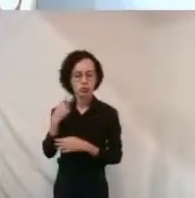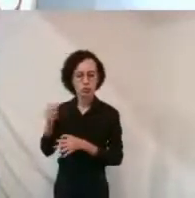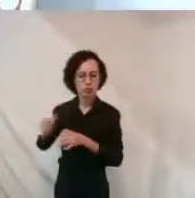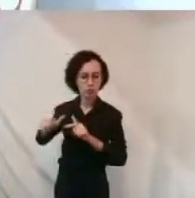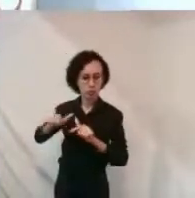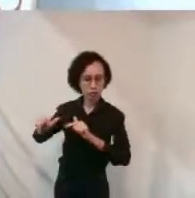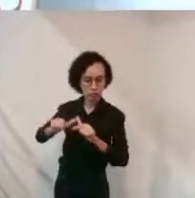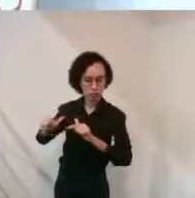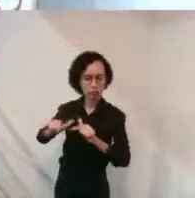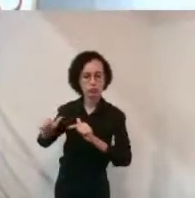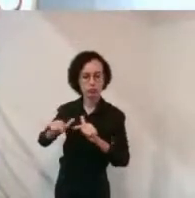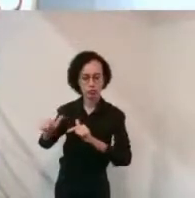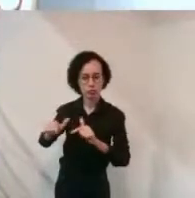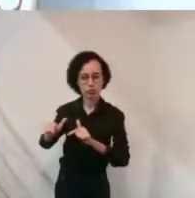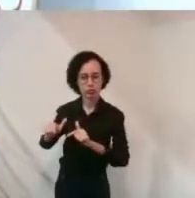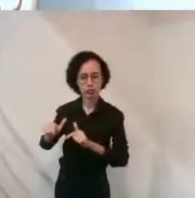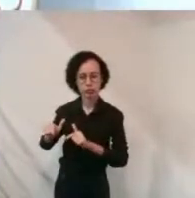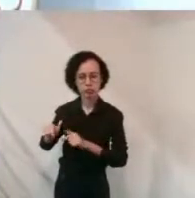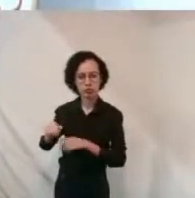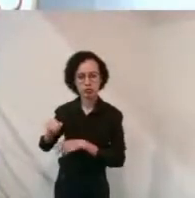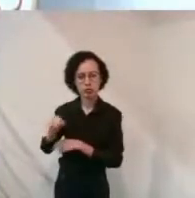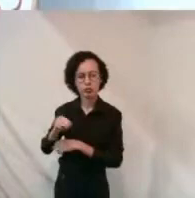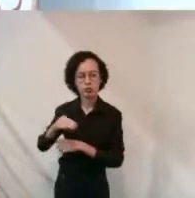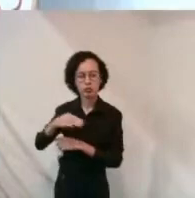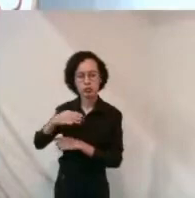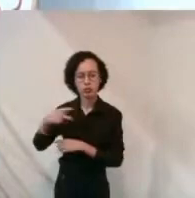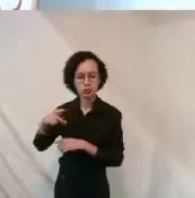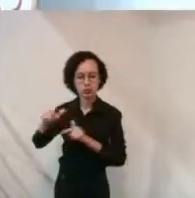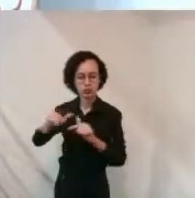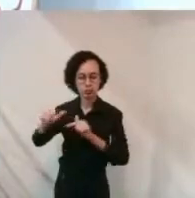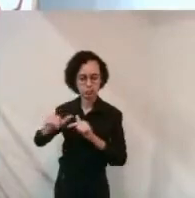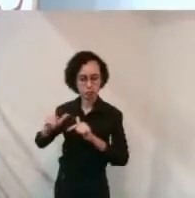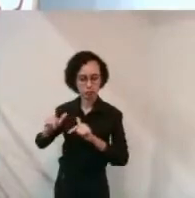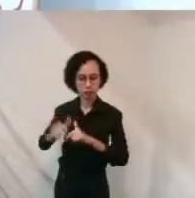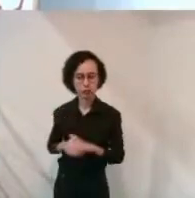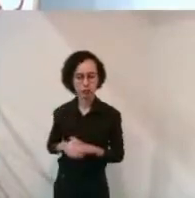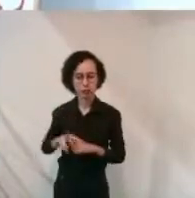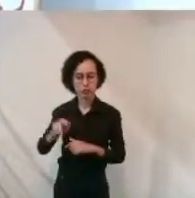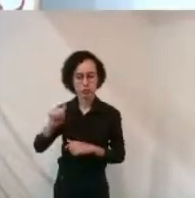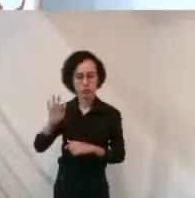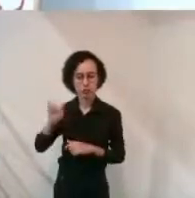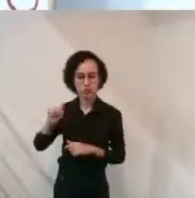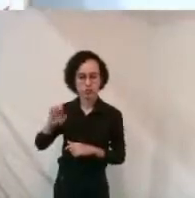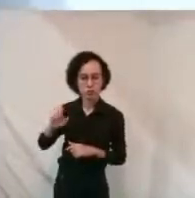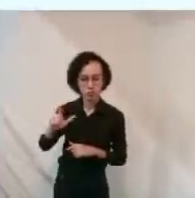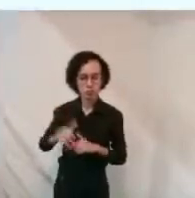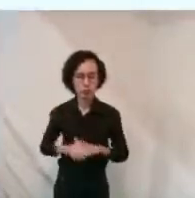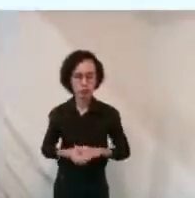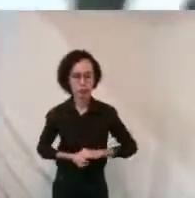Secretário de Relações Institucionais do Ministério Público do Trabalho, Rafael Dias Marques.